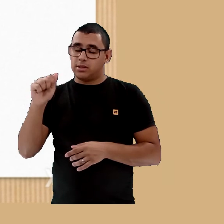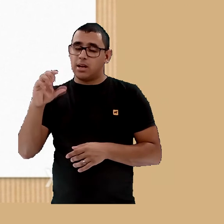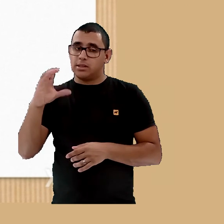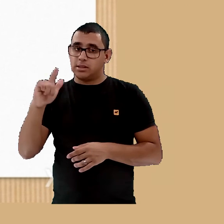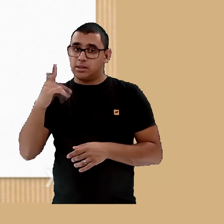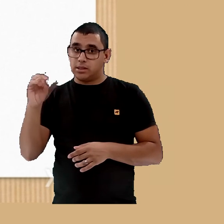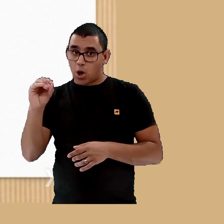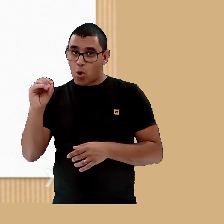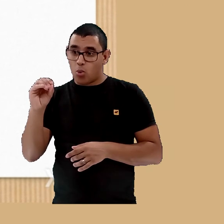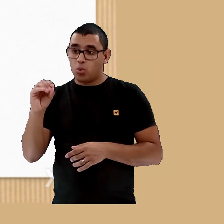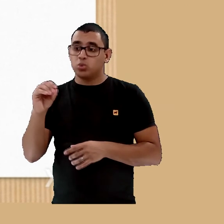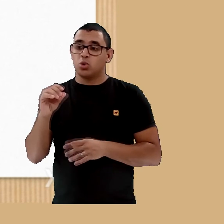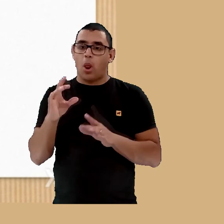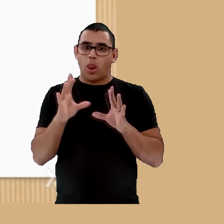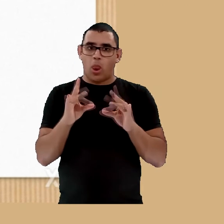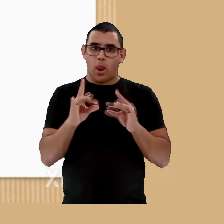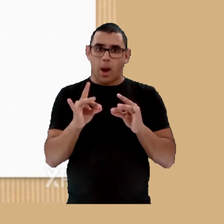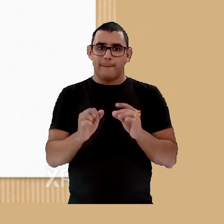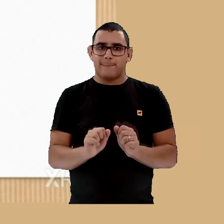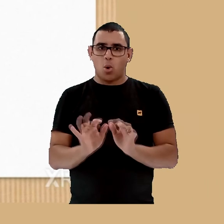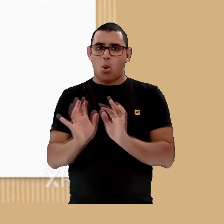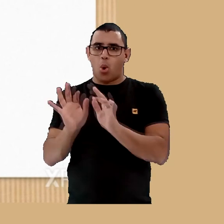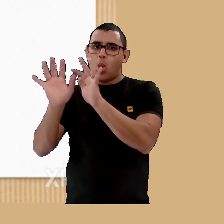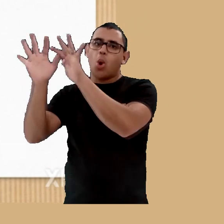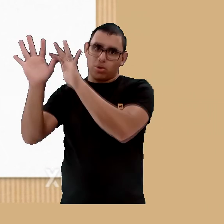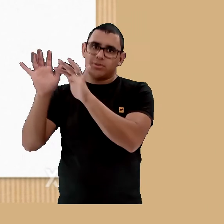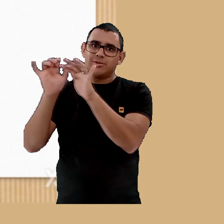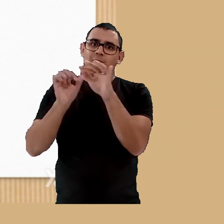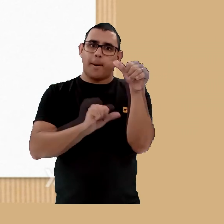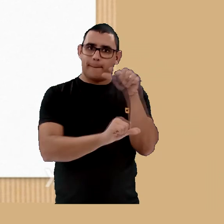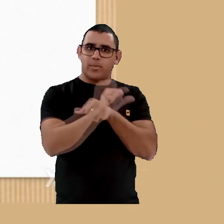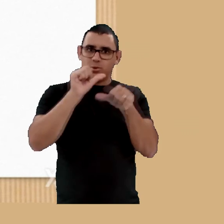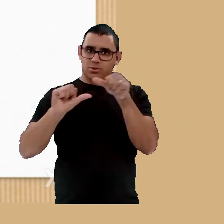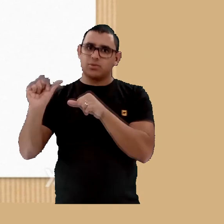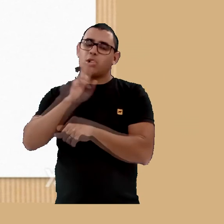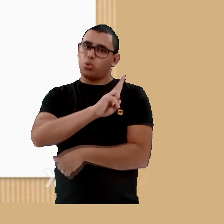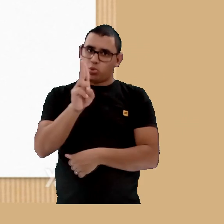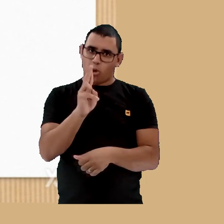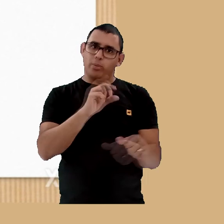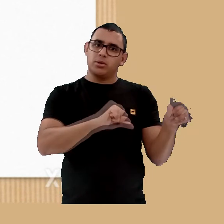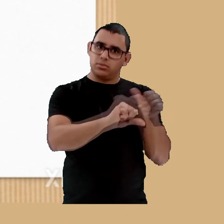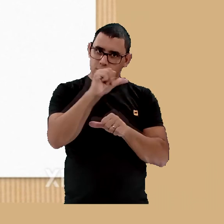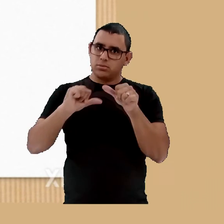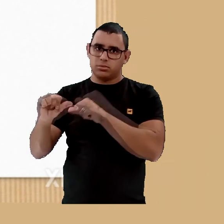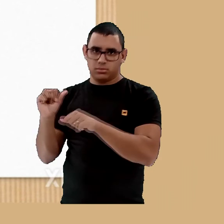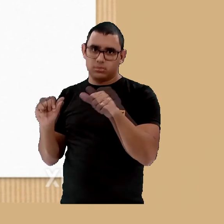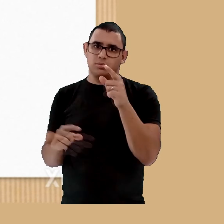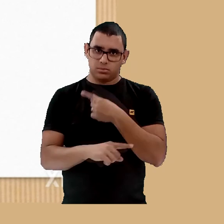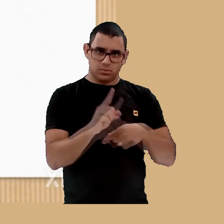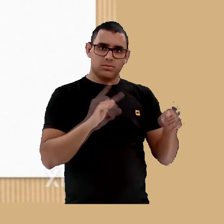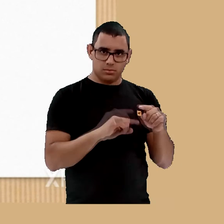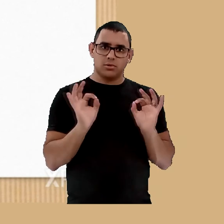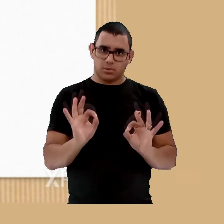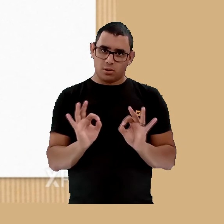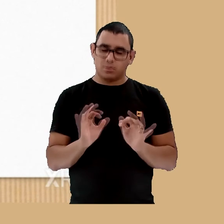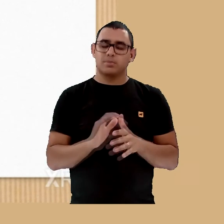e solidificação do líquido para o sólido. Então, ocorre troca de calor com mudança de estado físico no calor